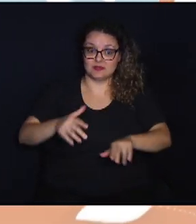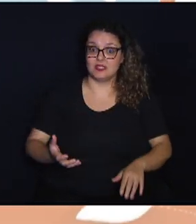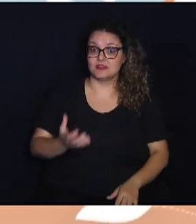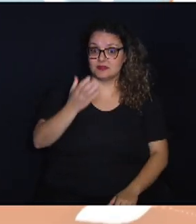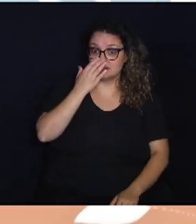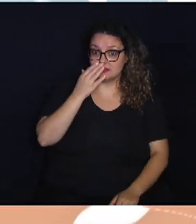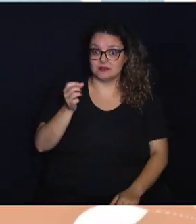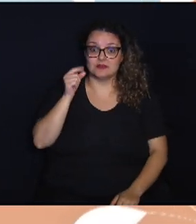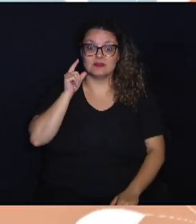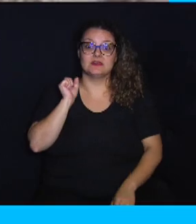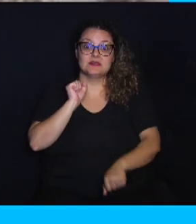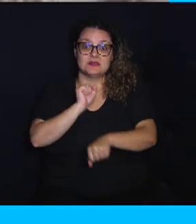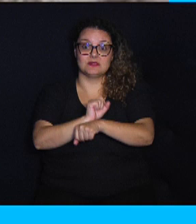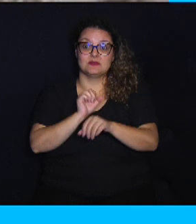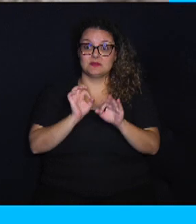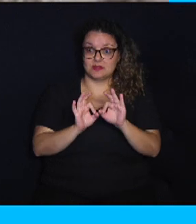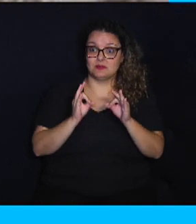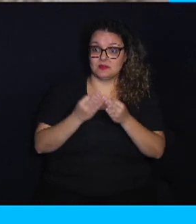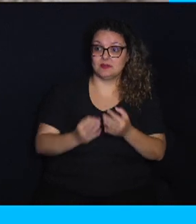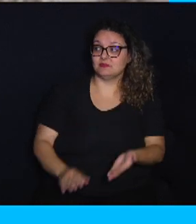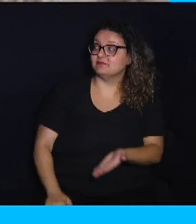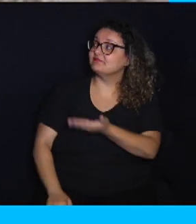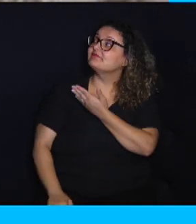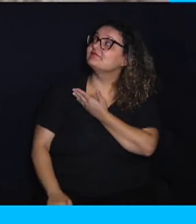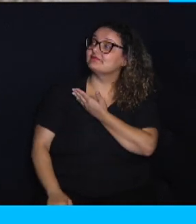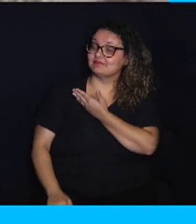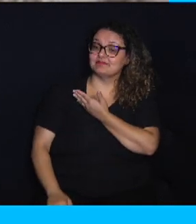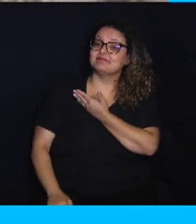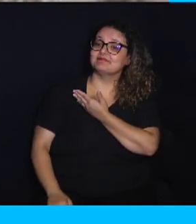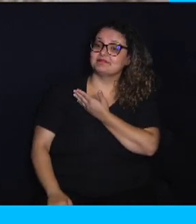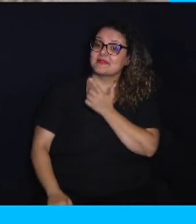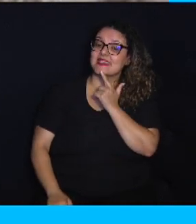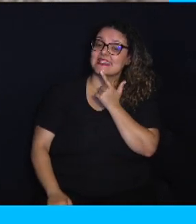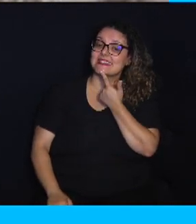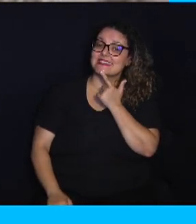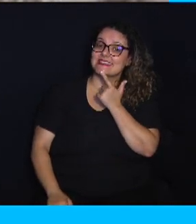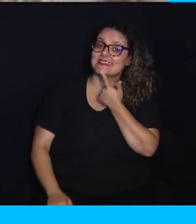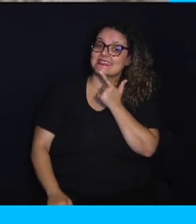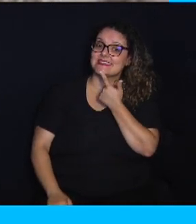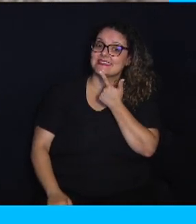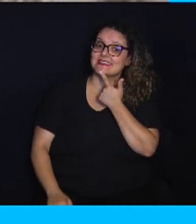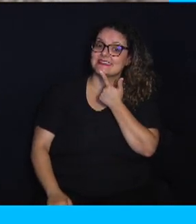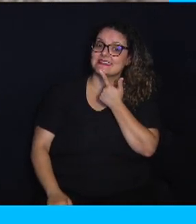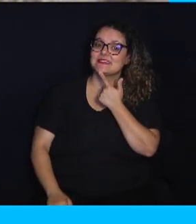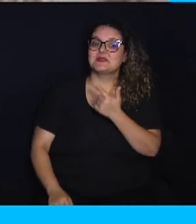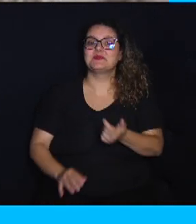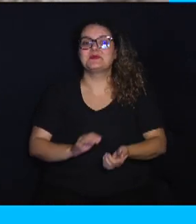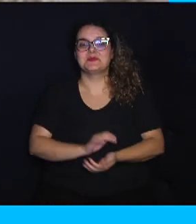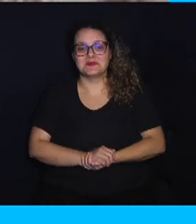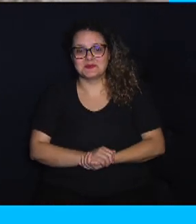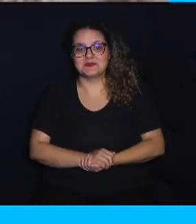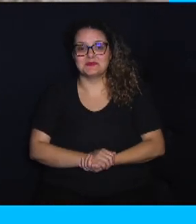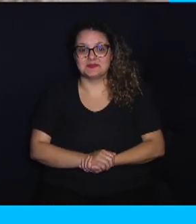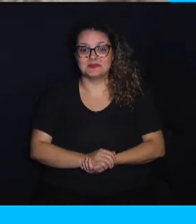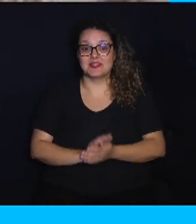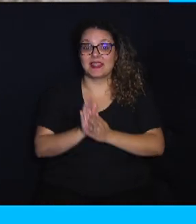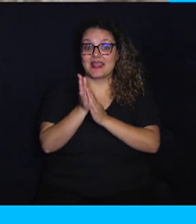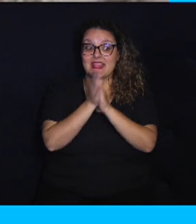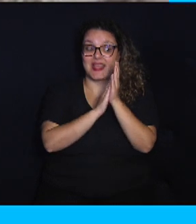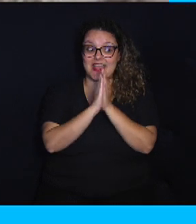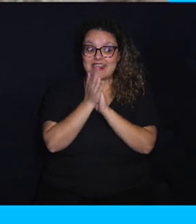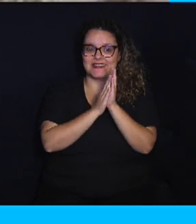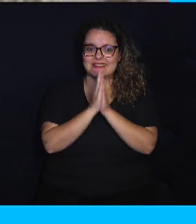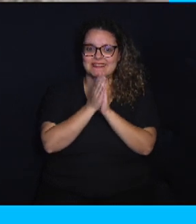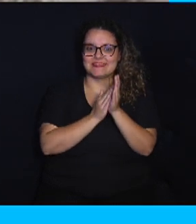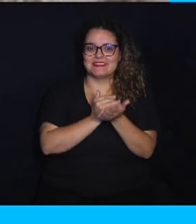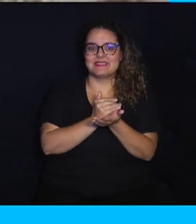gatos aguardando uma família. O Ted é esse cachorrinho simpático da raça Shih Tzu e que está ansioso para